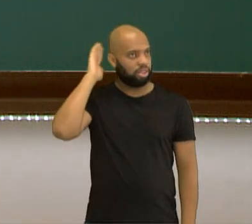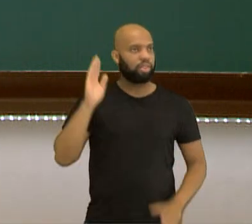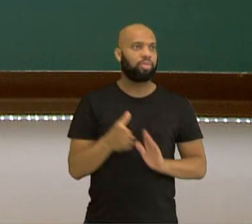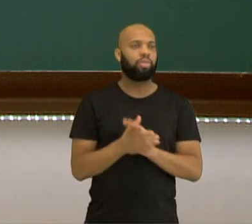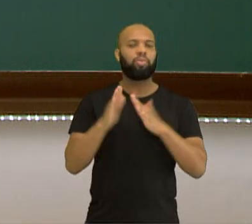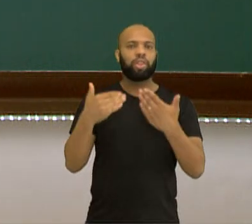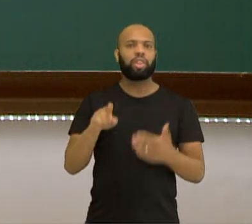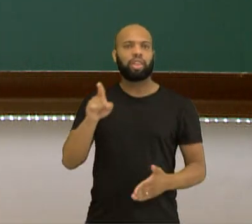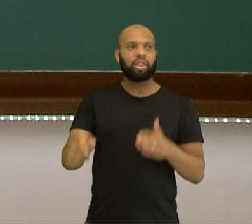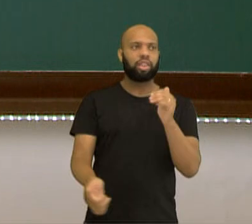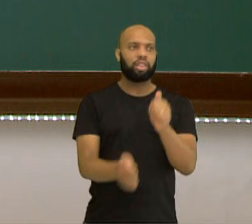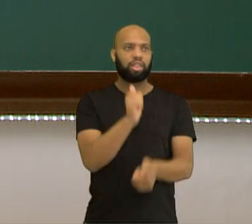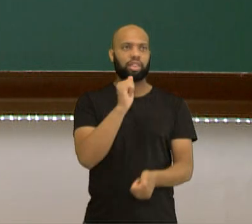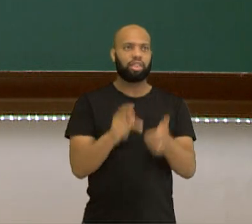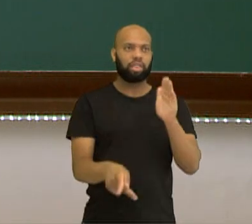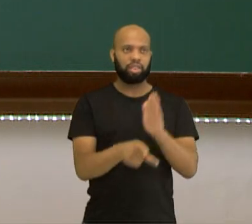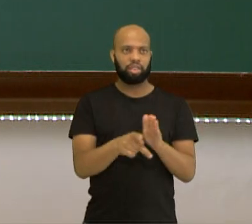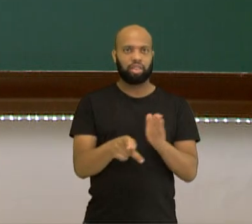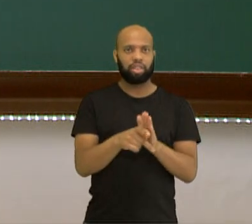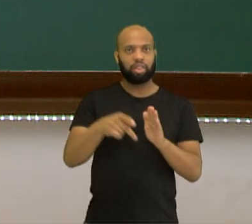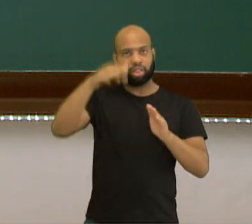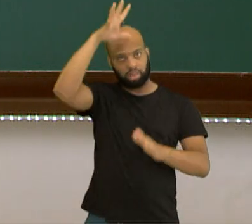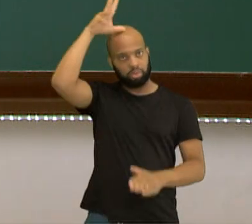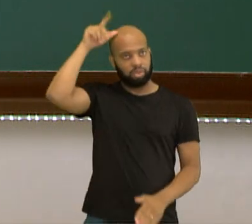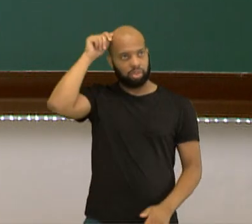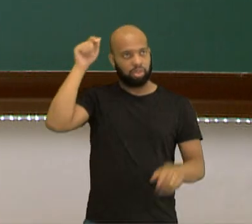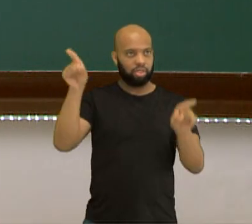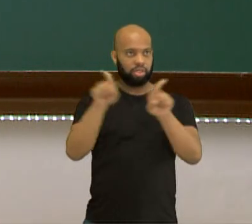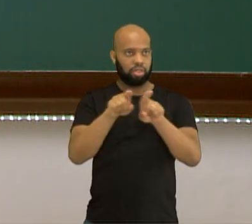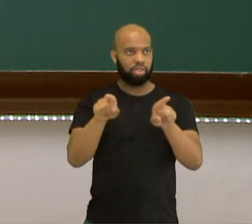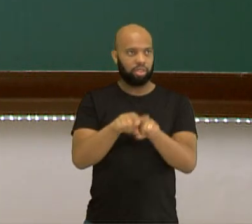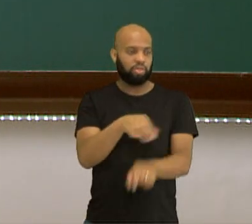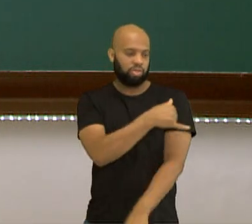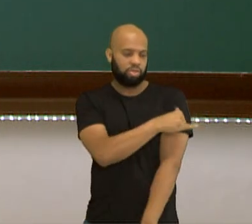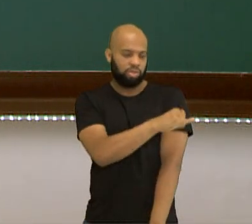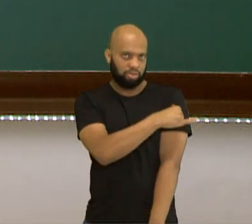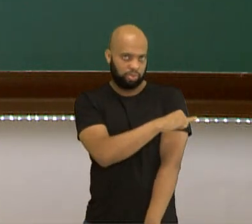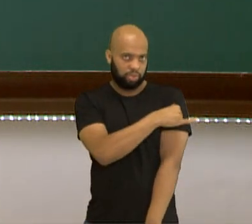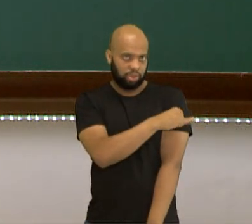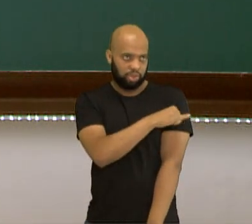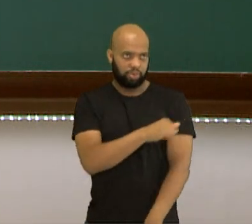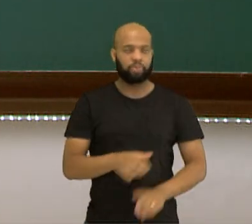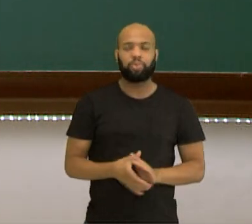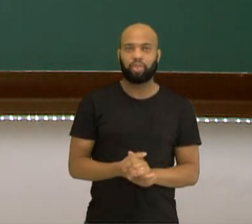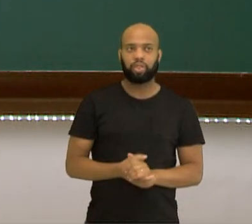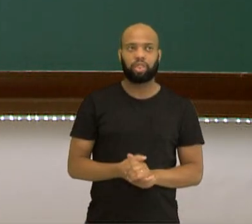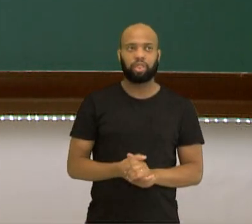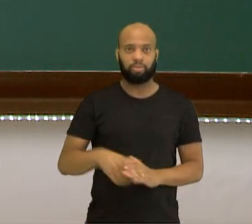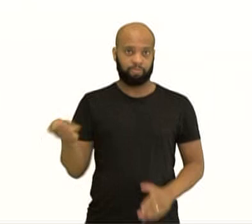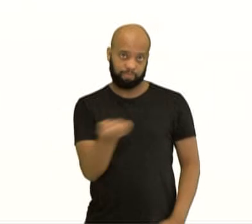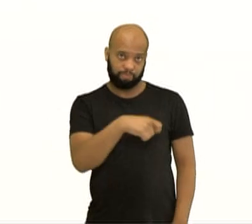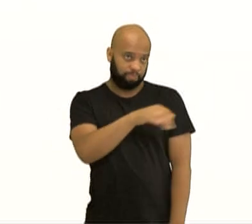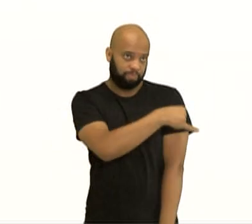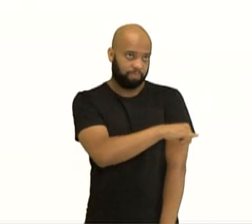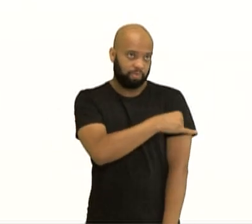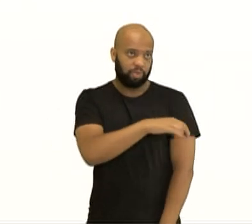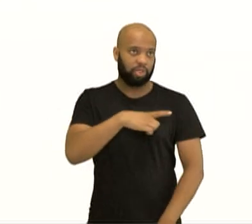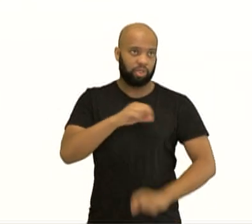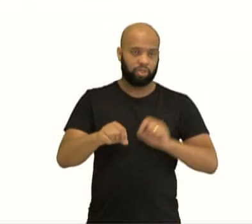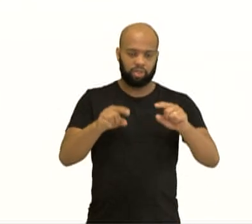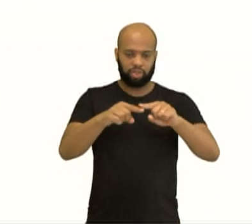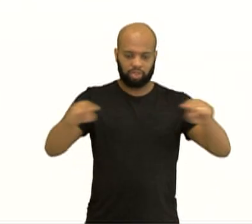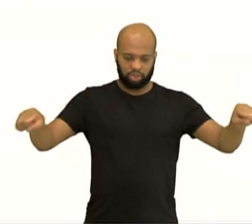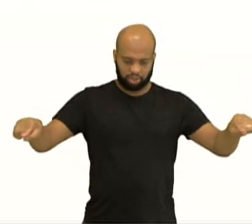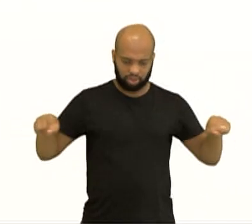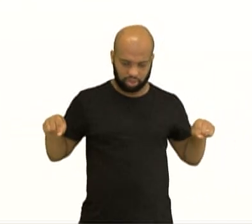ele é o esporte da Amazônia, né? Como o frescobol é do Rio de Janeiro. Equipamentos: a quadra e a bola, né? A bola